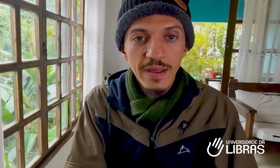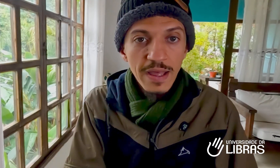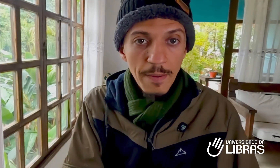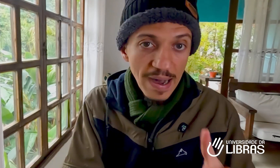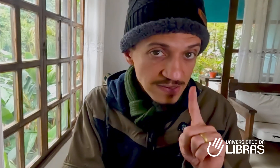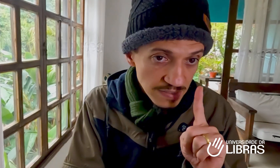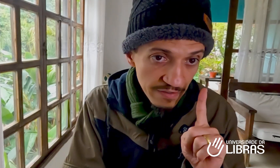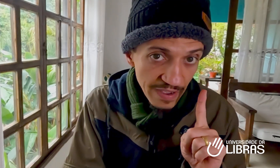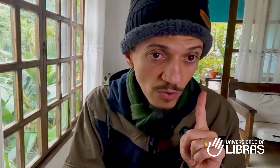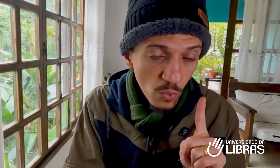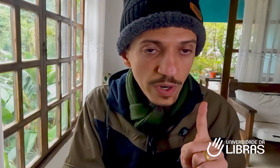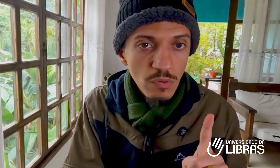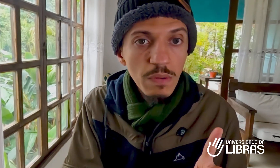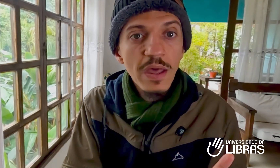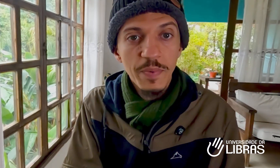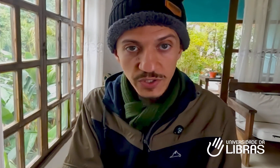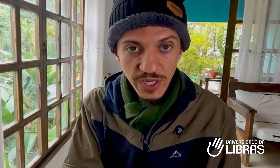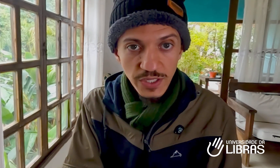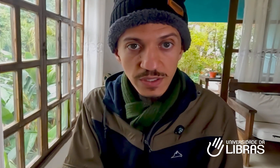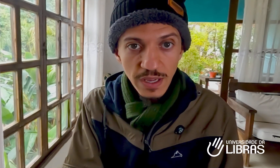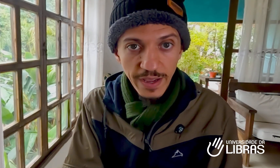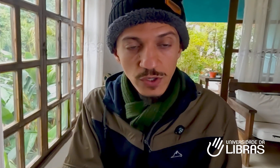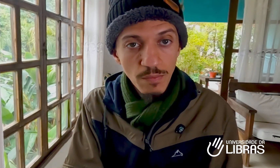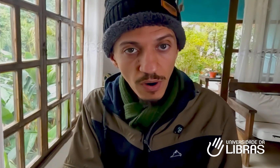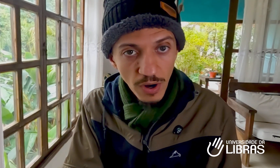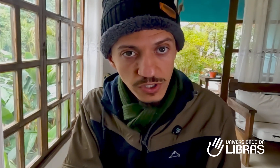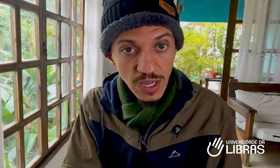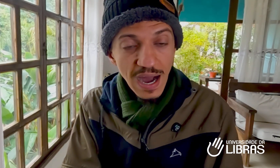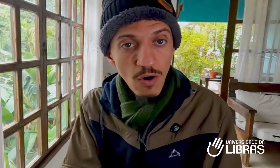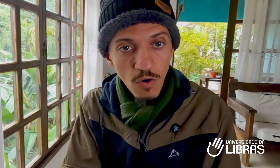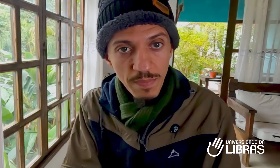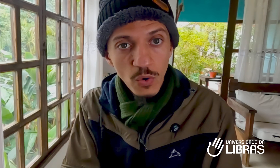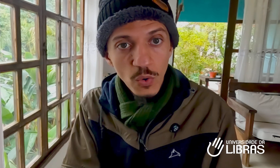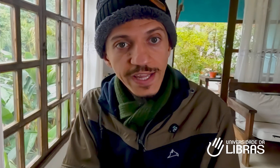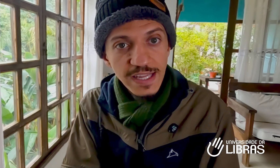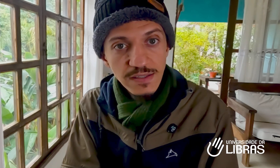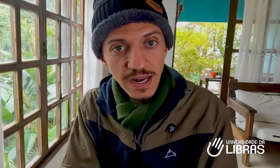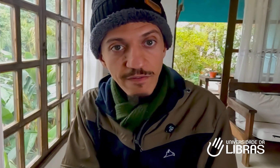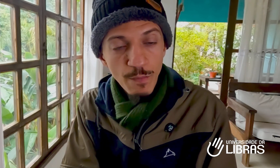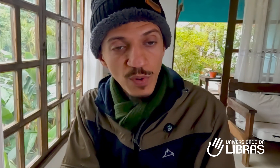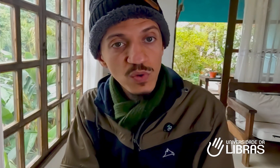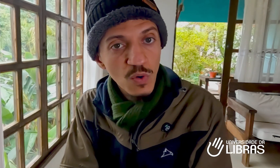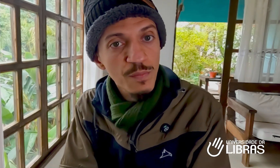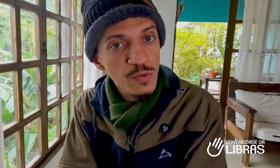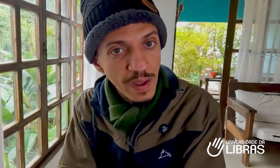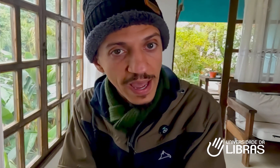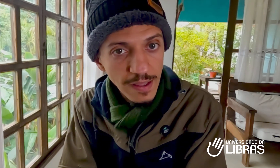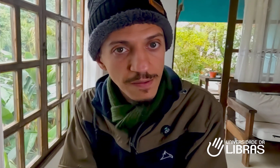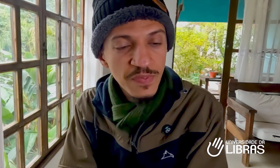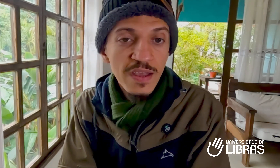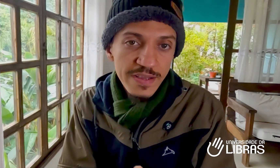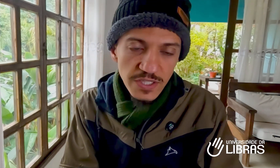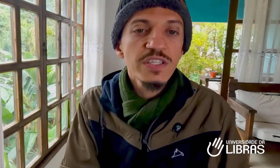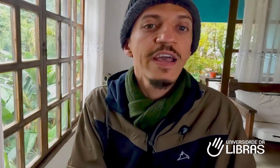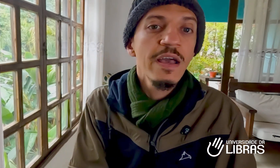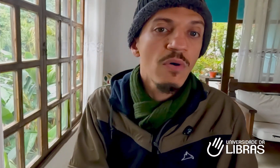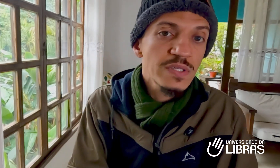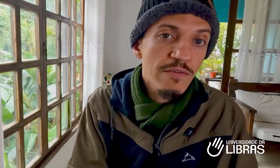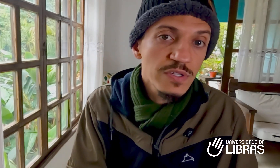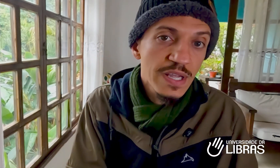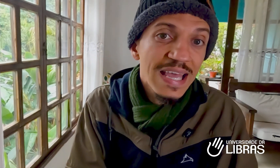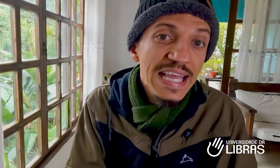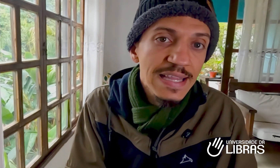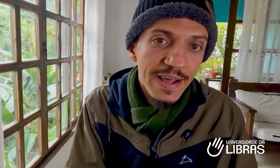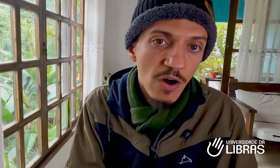problema. Basta você enviar um único e-mail para a gente em suporte@unidestrava.com.br a gente vai